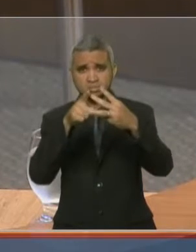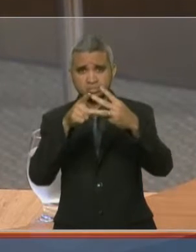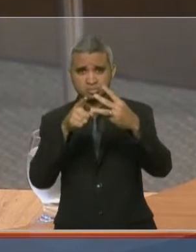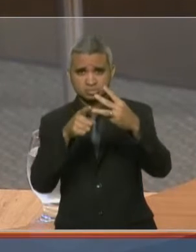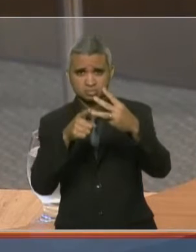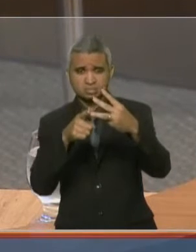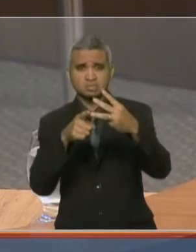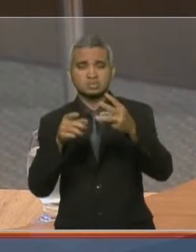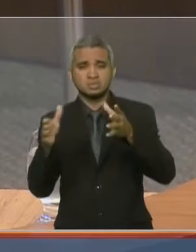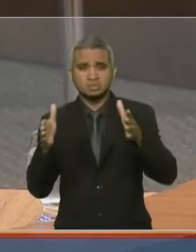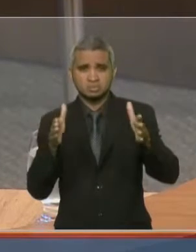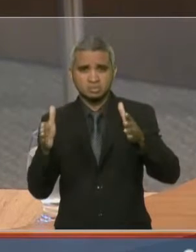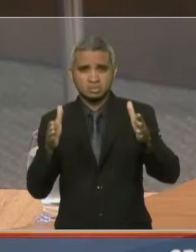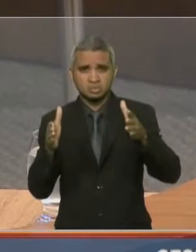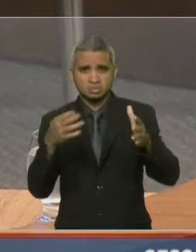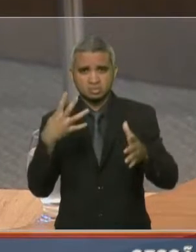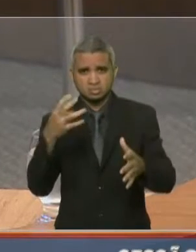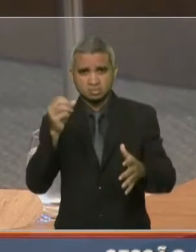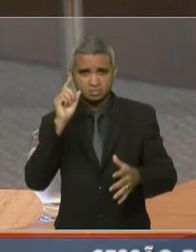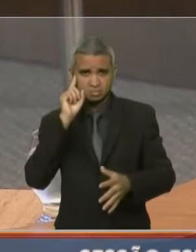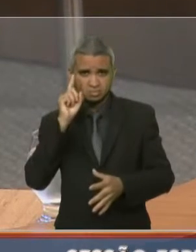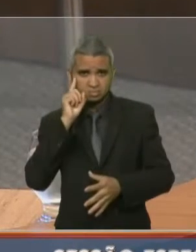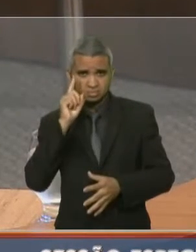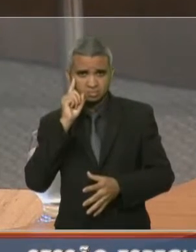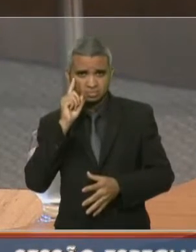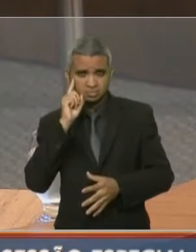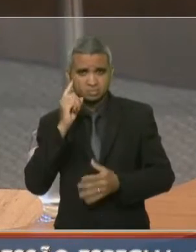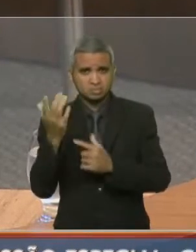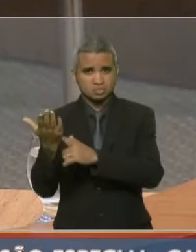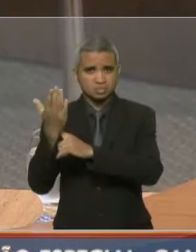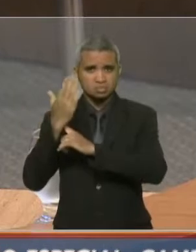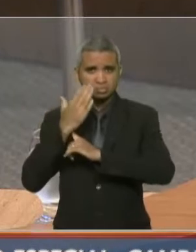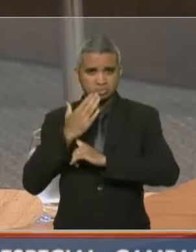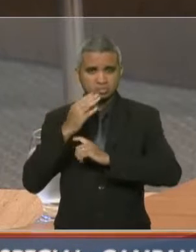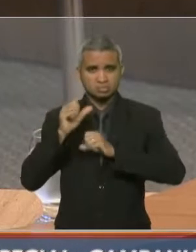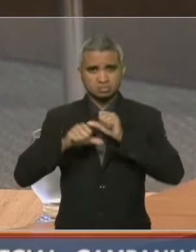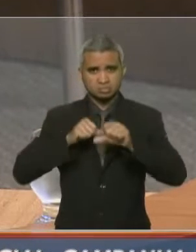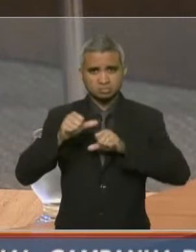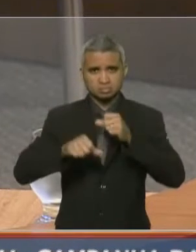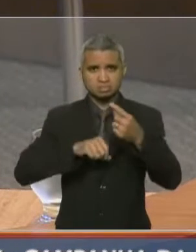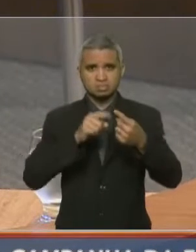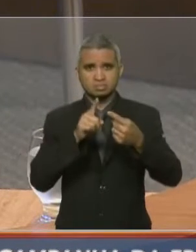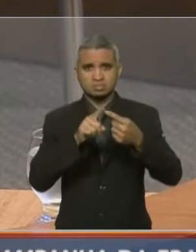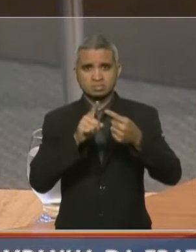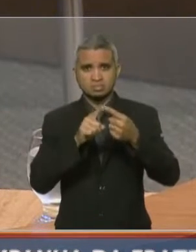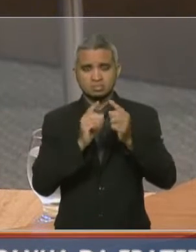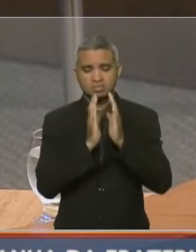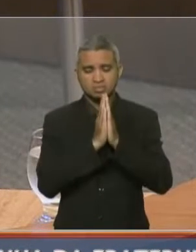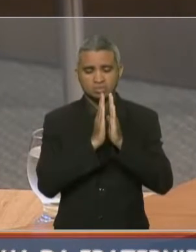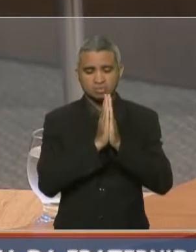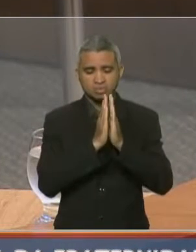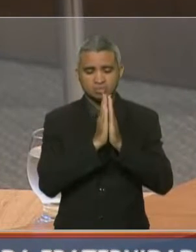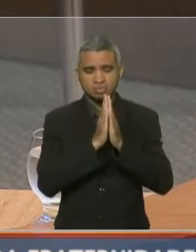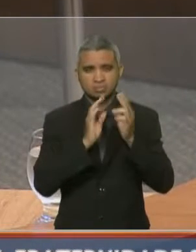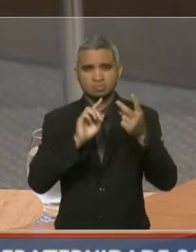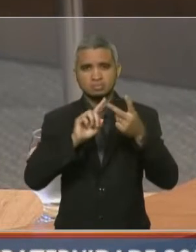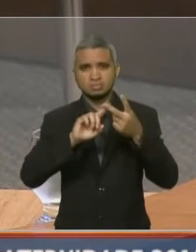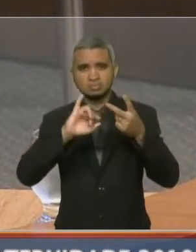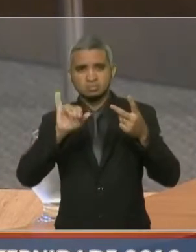como elementos para ajudar na conversão: a oração, o jejum e a